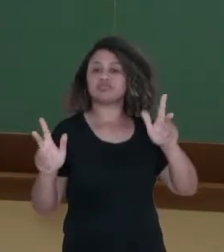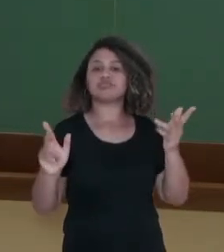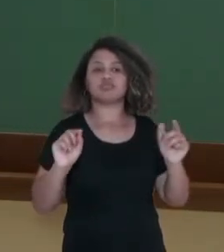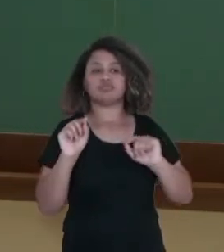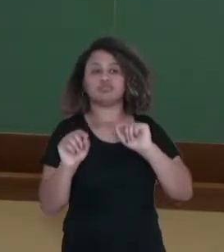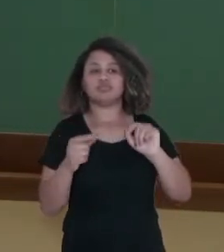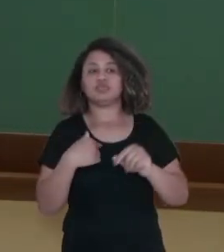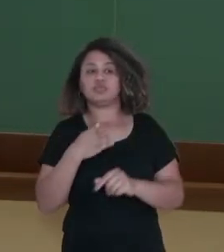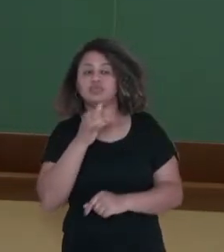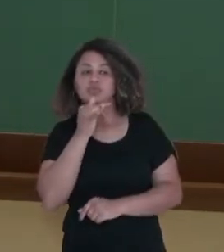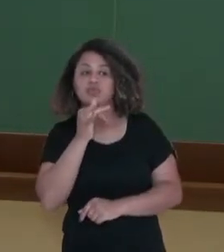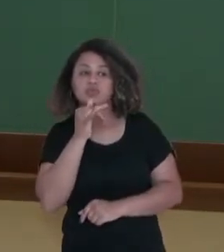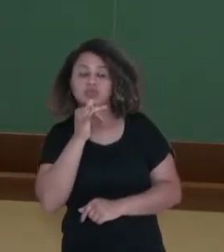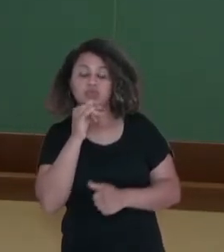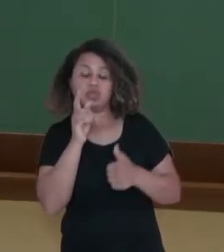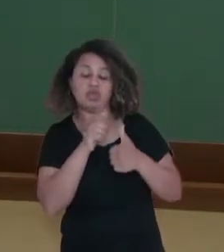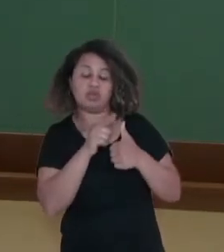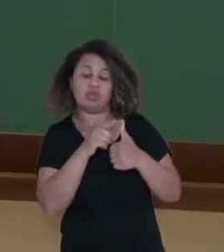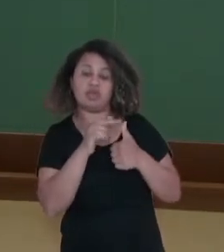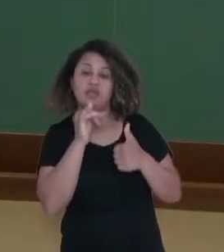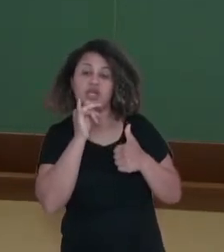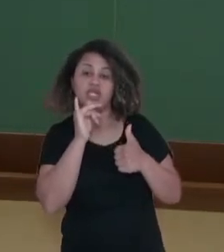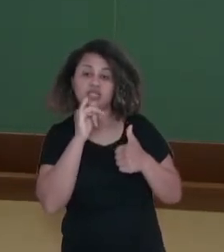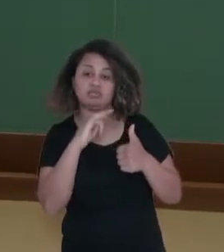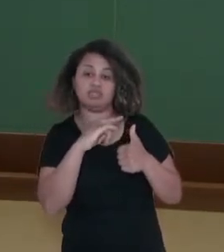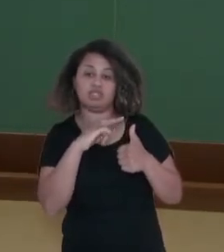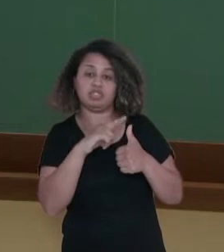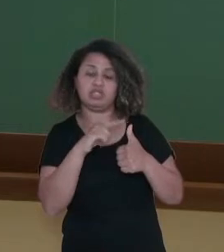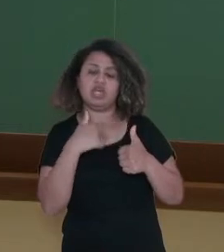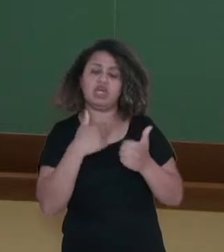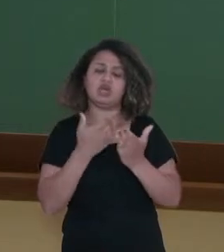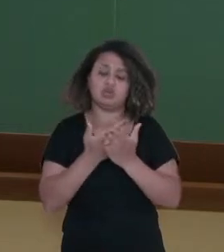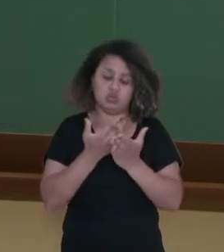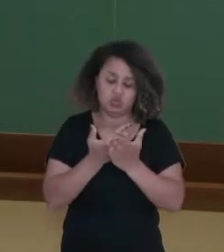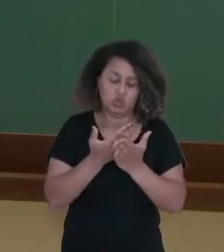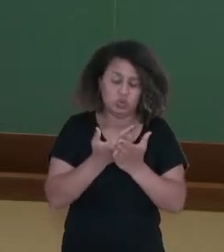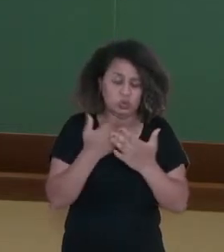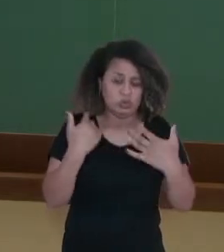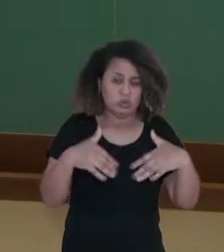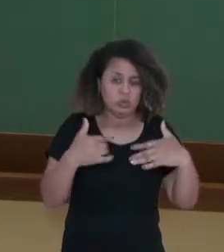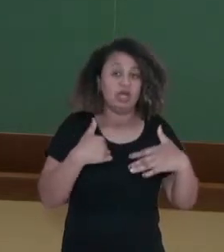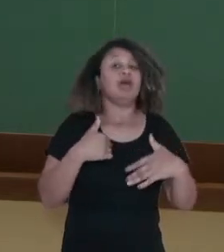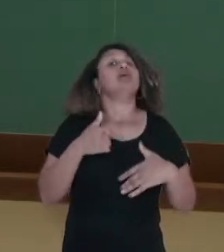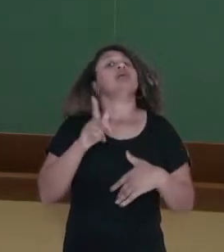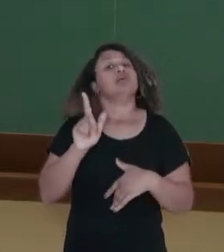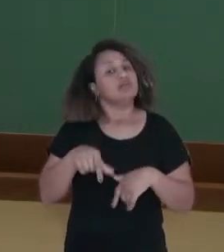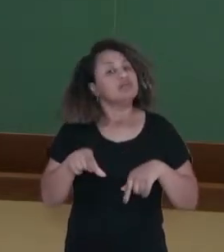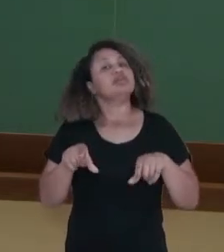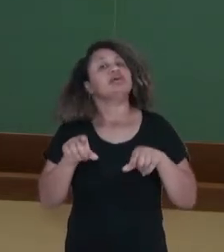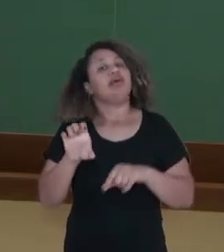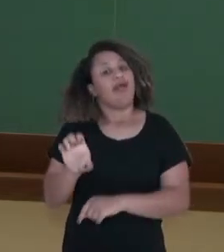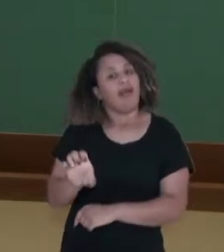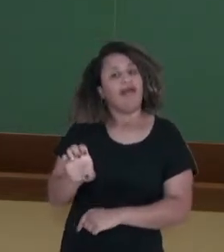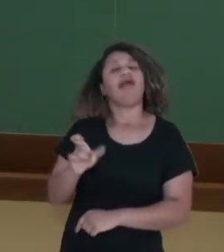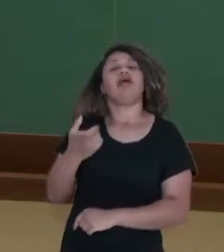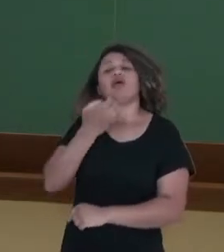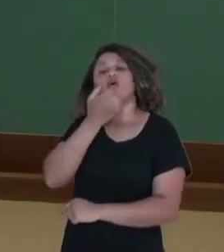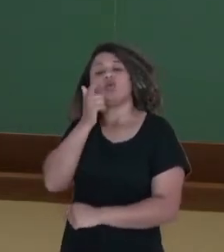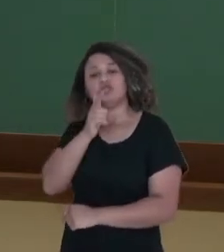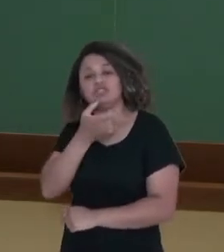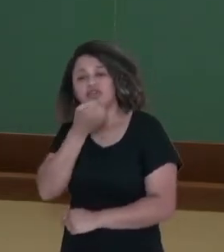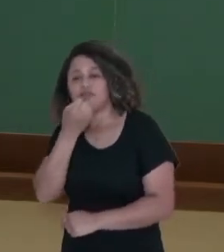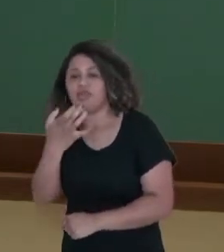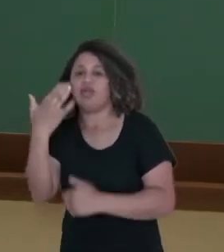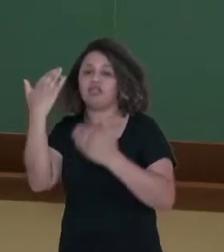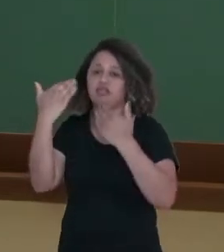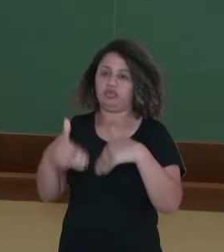um exemplo aqui primeiro das aditivas. Eu estudei muito e fui bem na prova. Então, eu adicionei